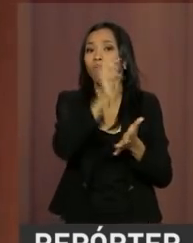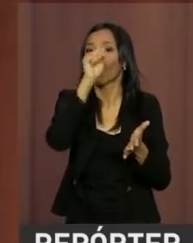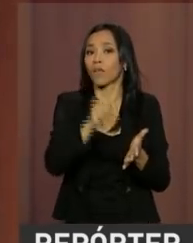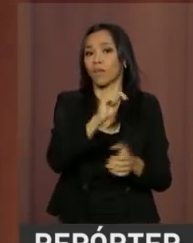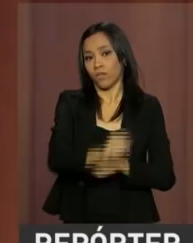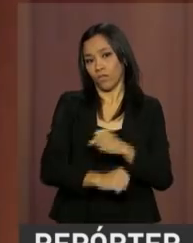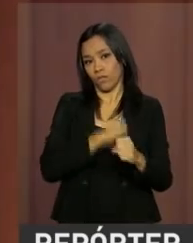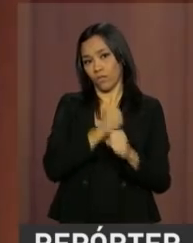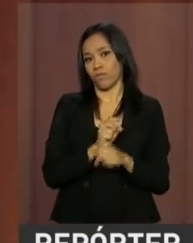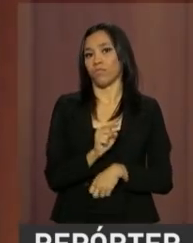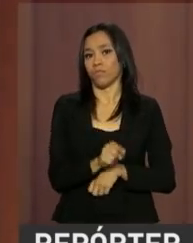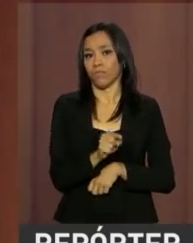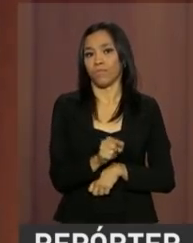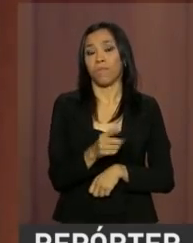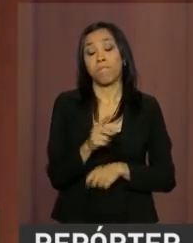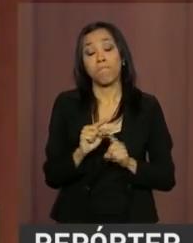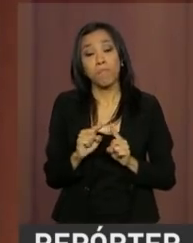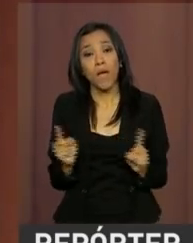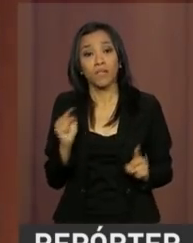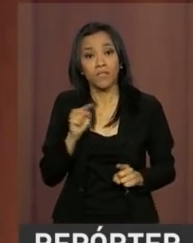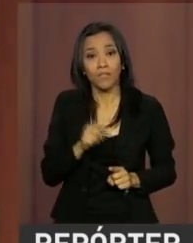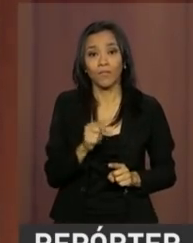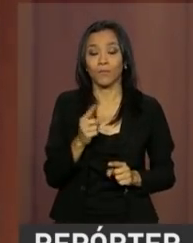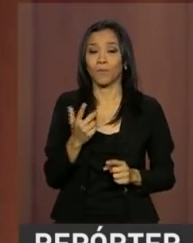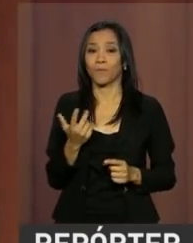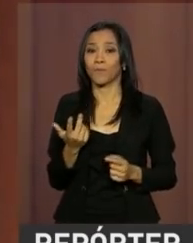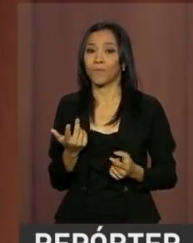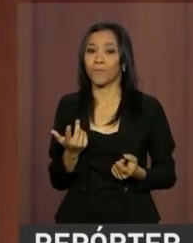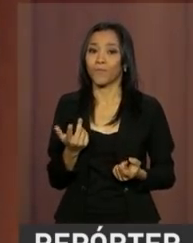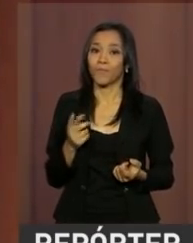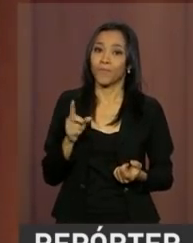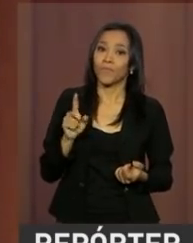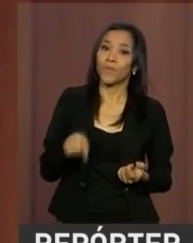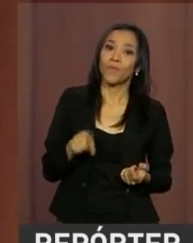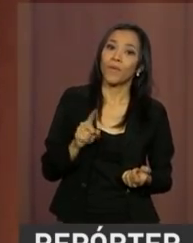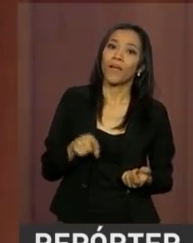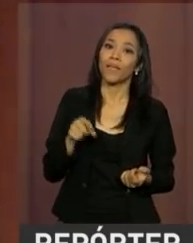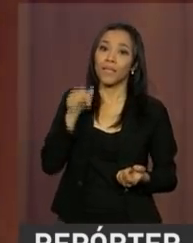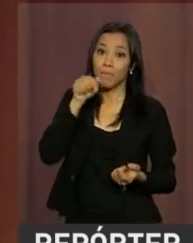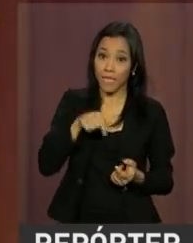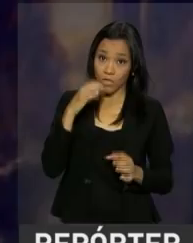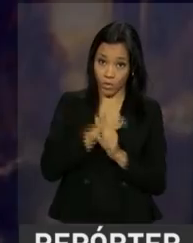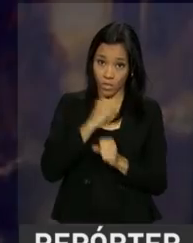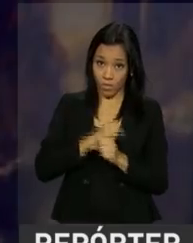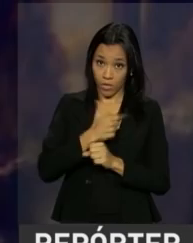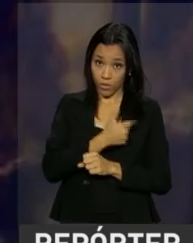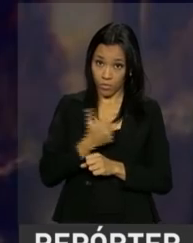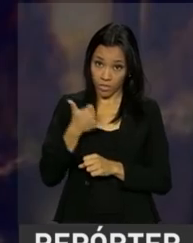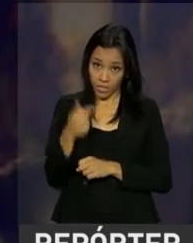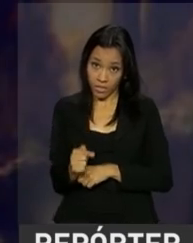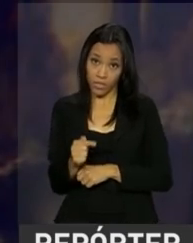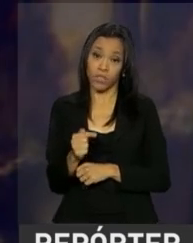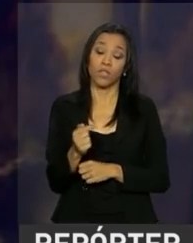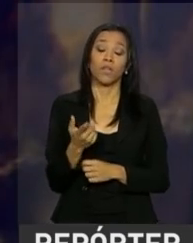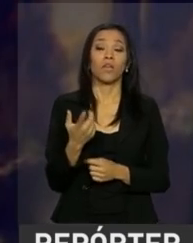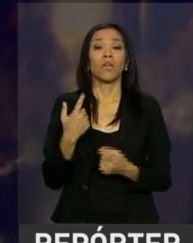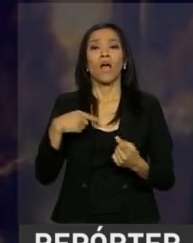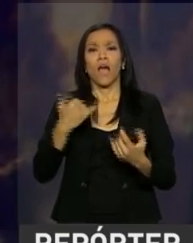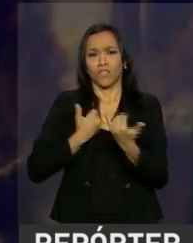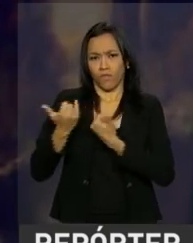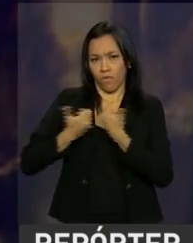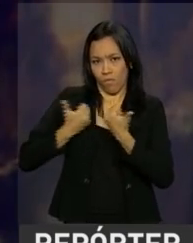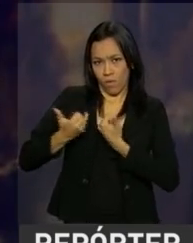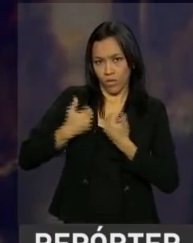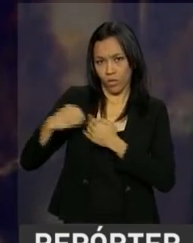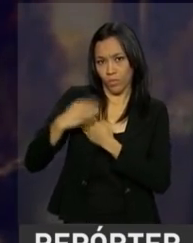ano. Mas isto não é uma condição para esse orçamento 2017. Com os dados que temos